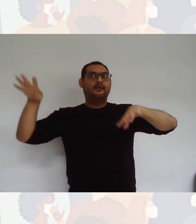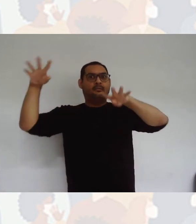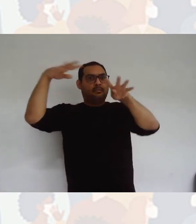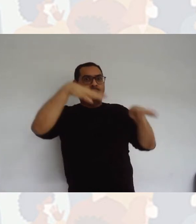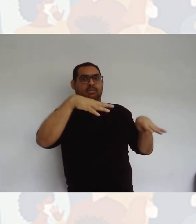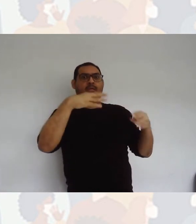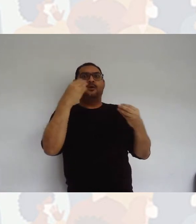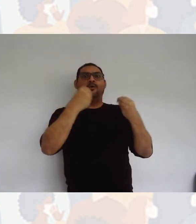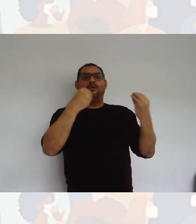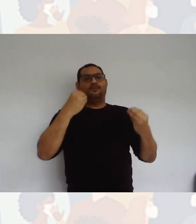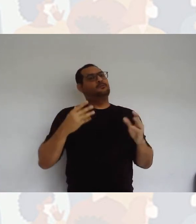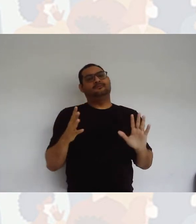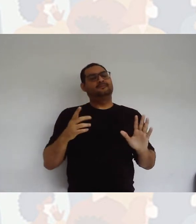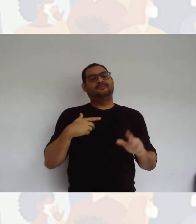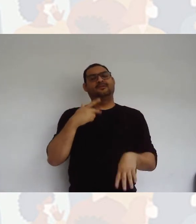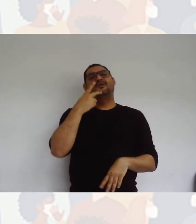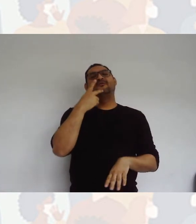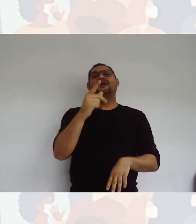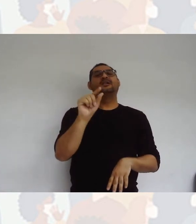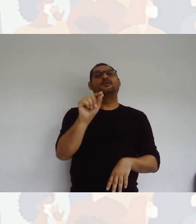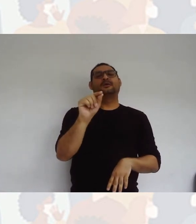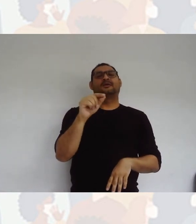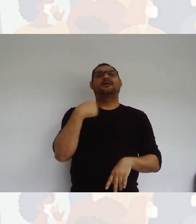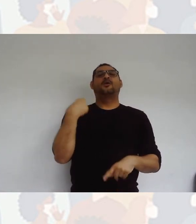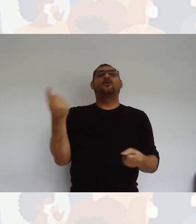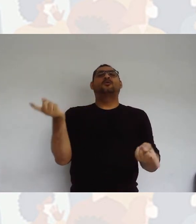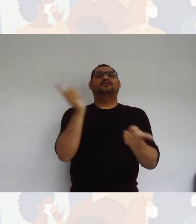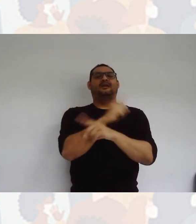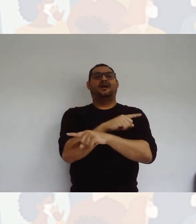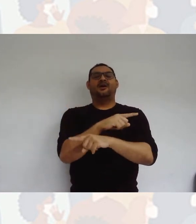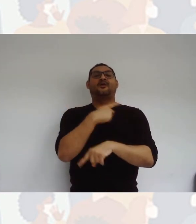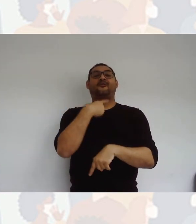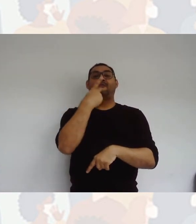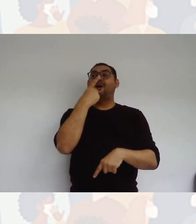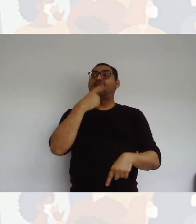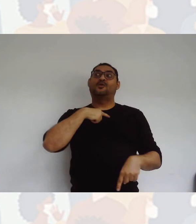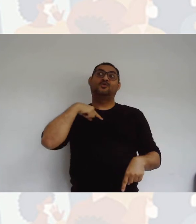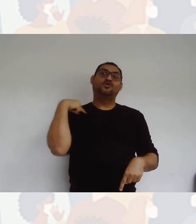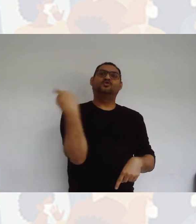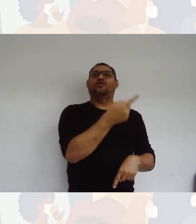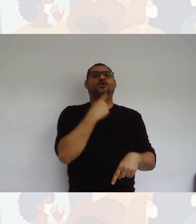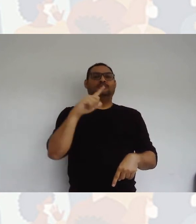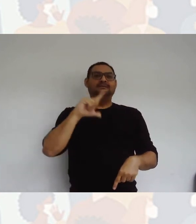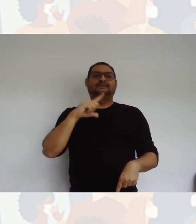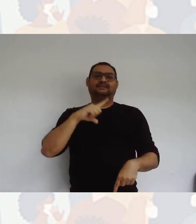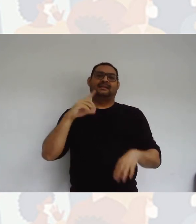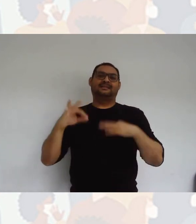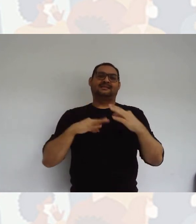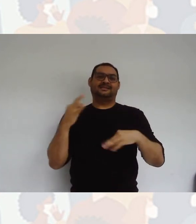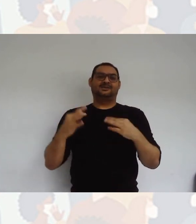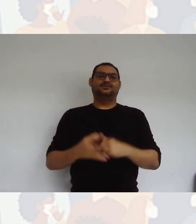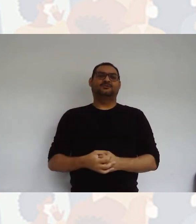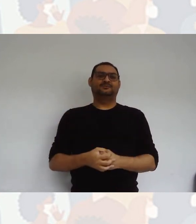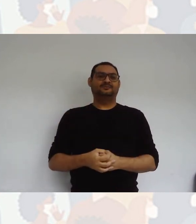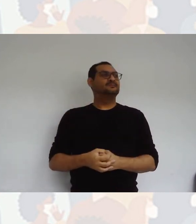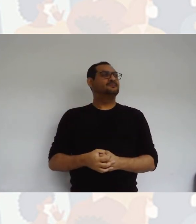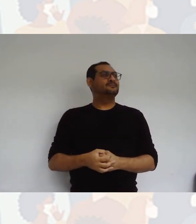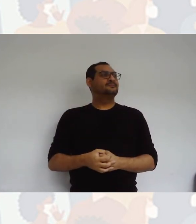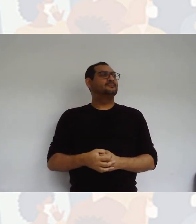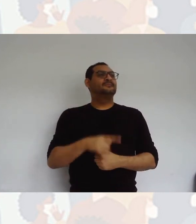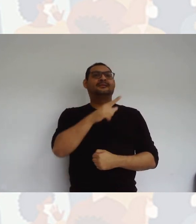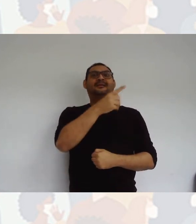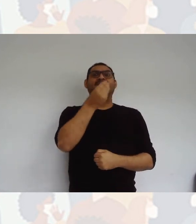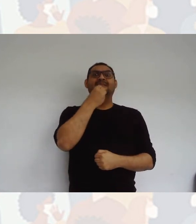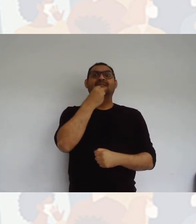de modo algum. Eu quis mostrar como nós todos... Aliás, essa pergunta deve ter sido bem feita